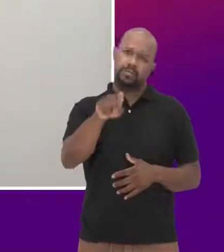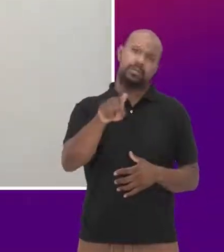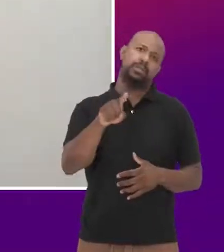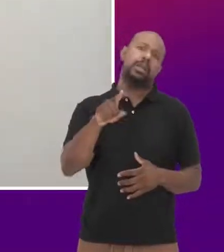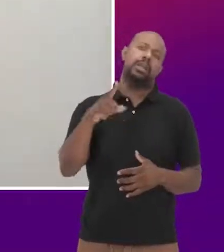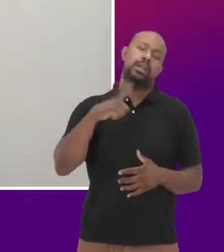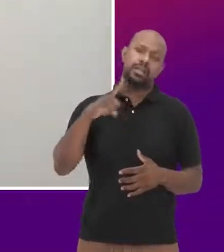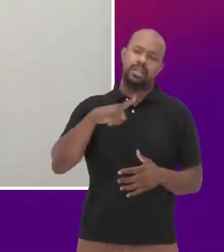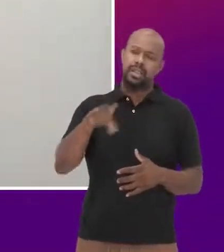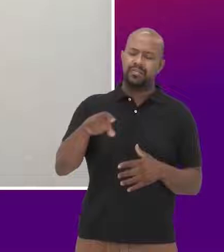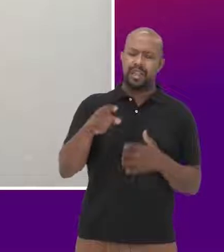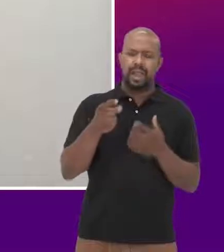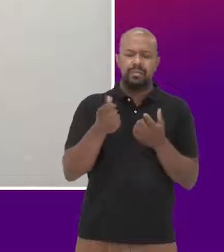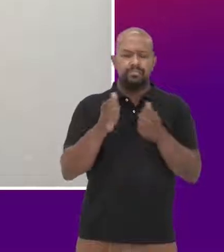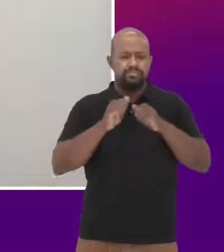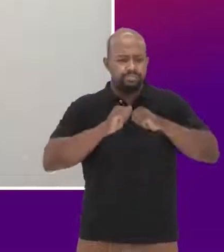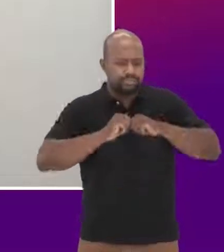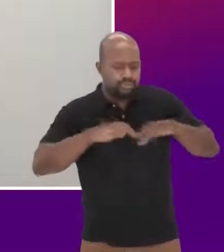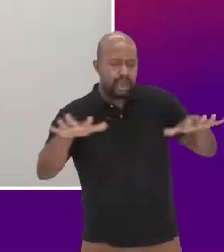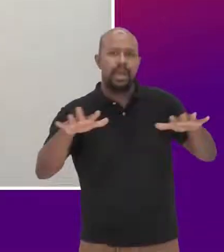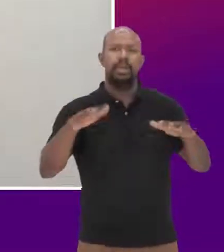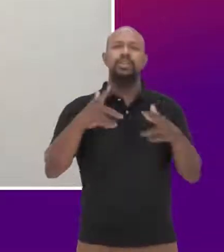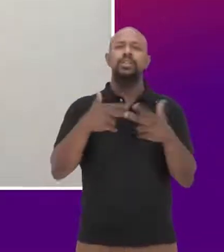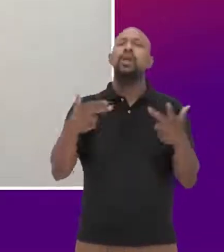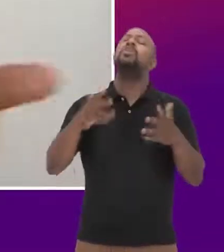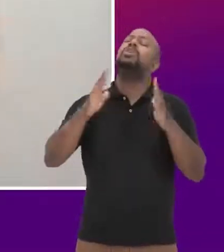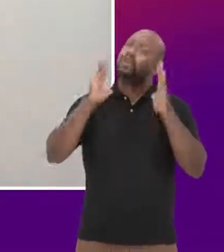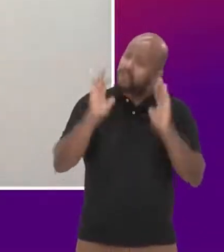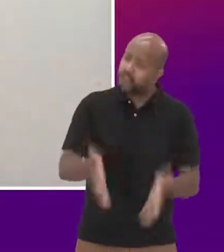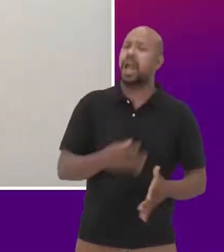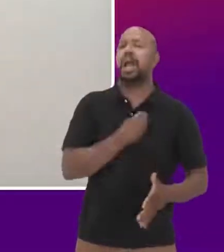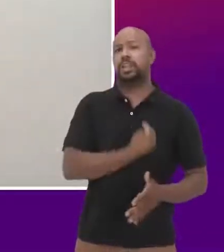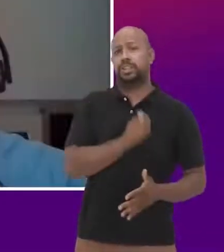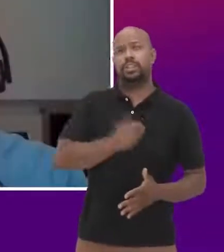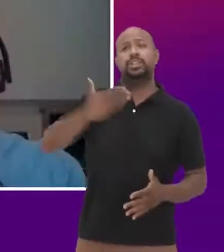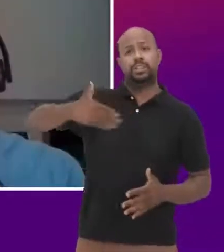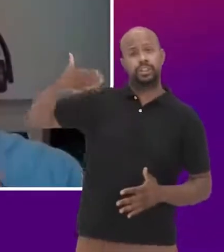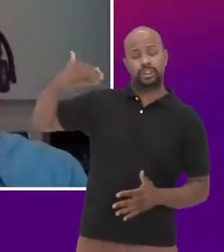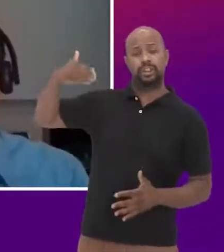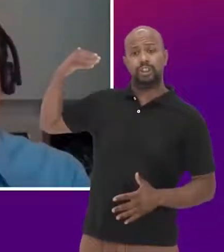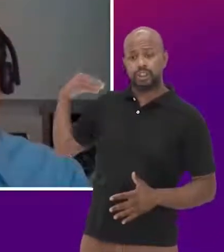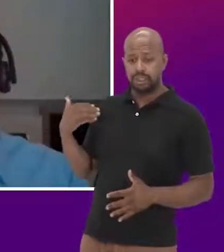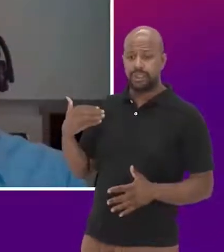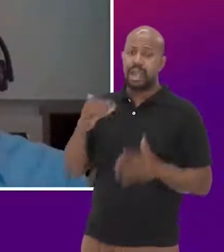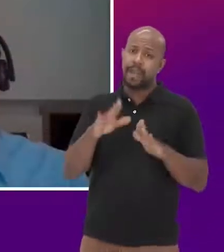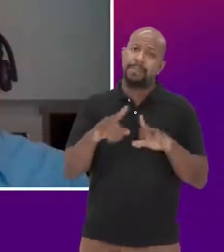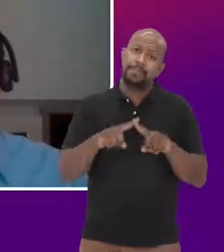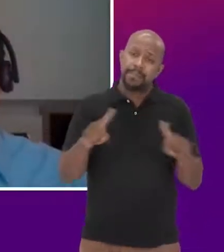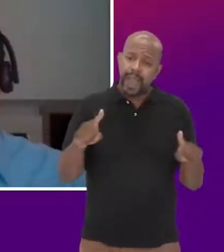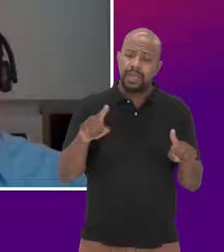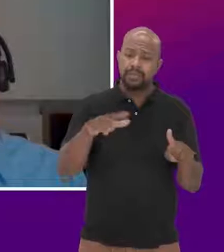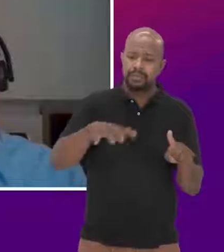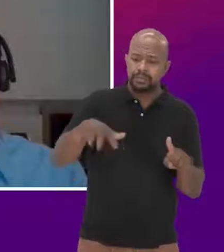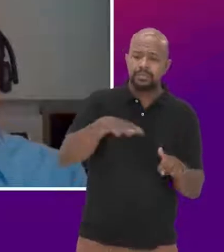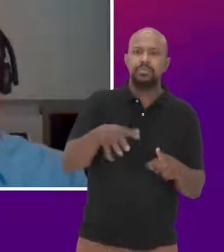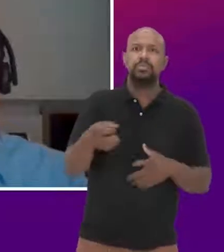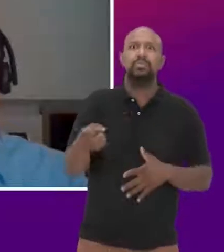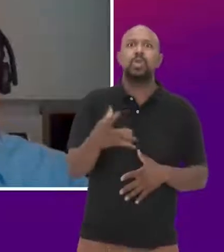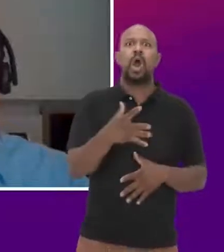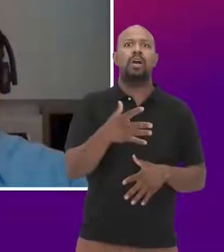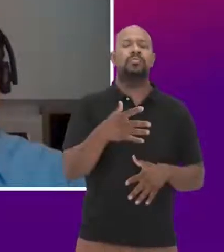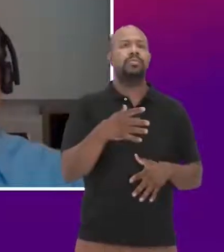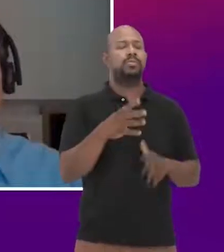a disseminação de algo que já existia, só que em formatos